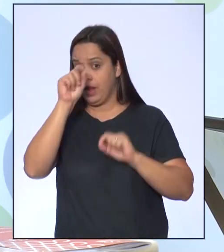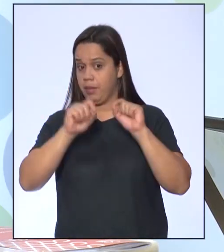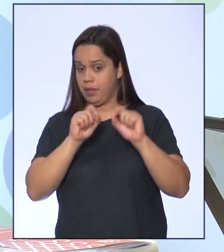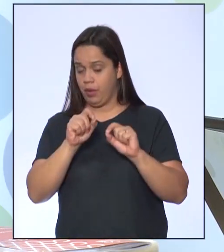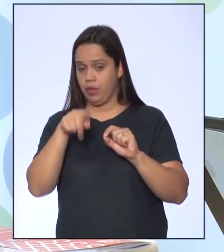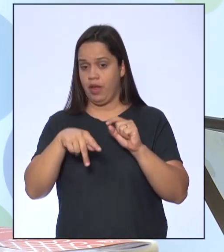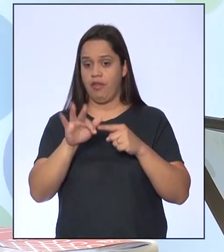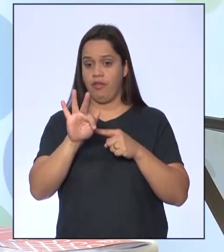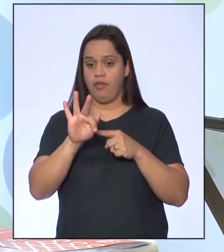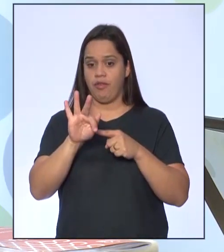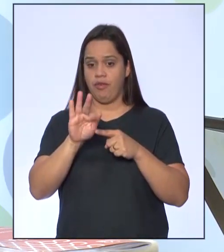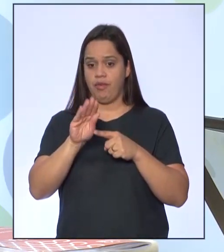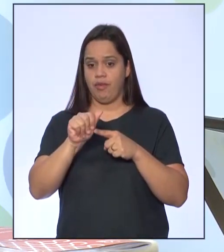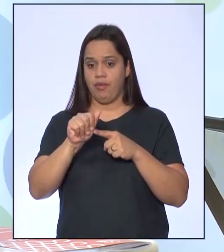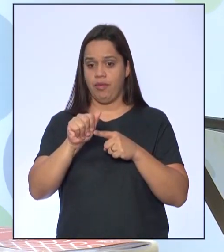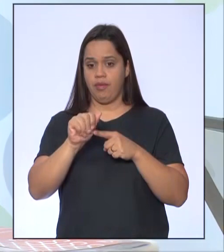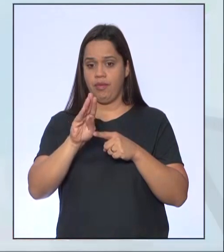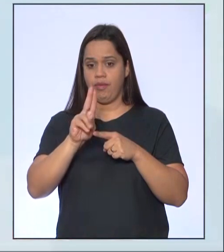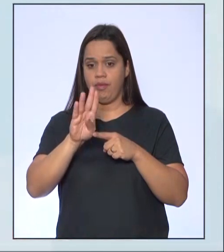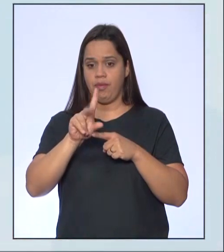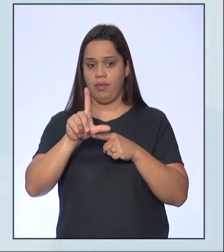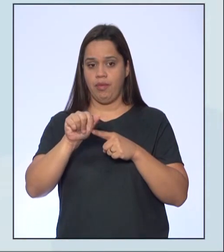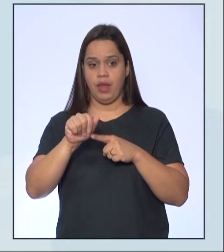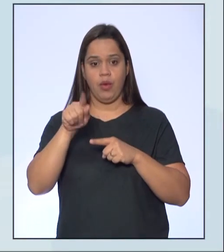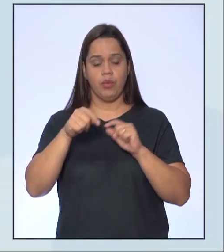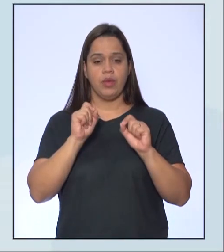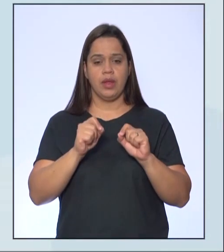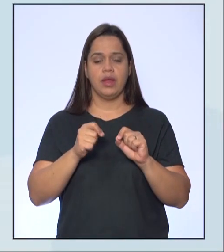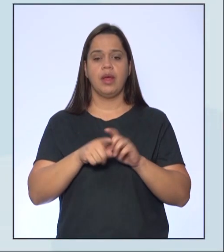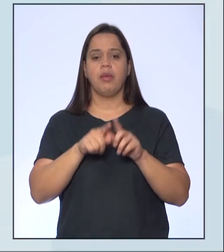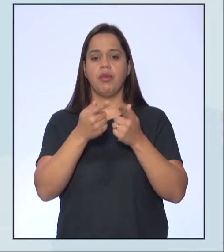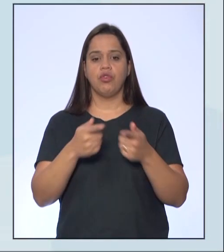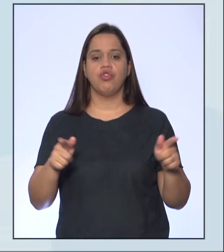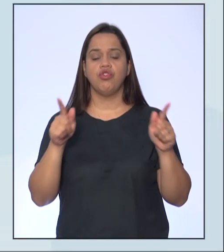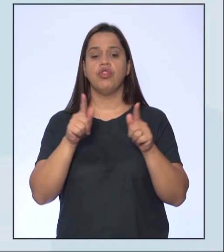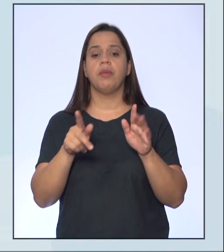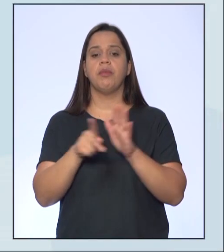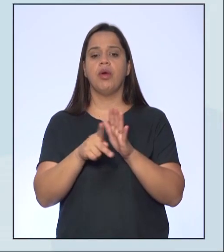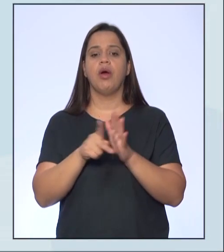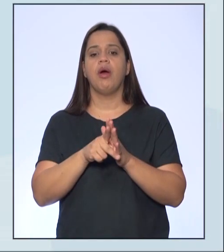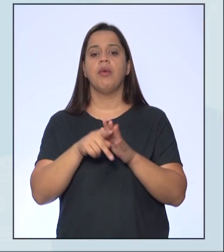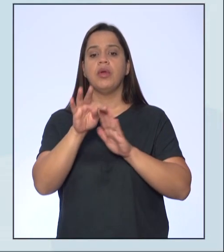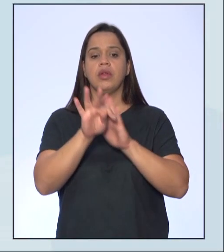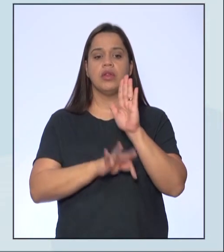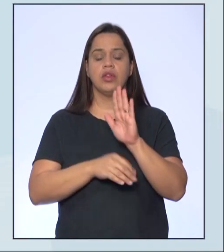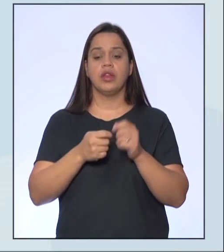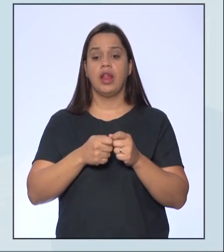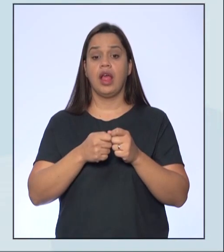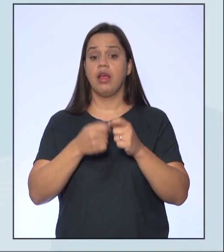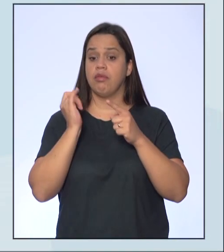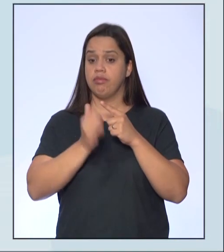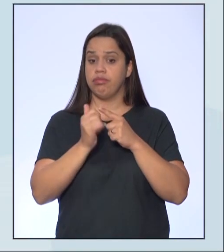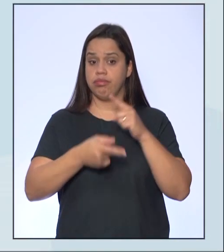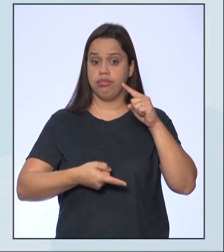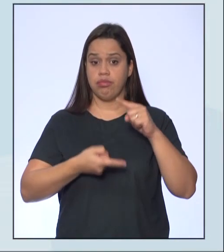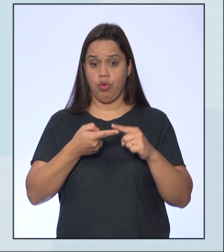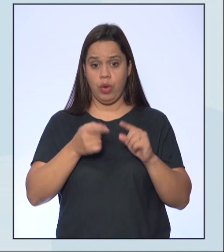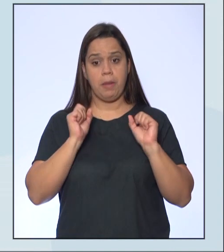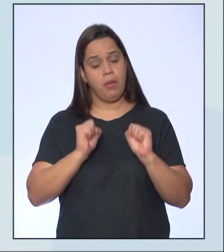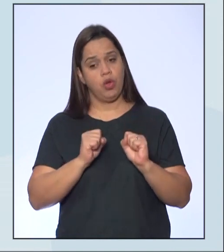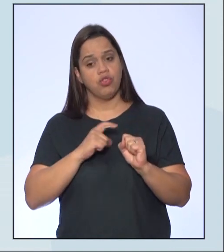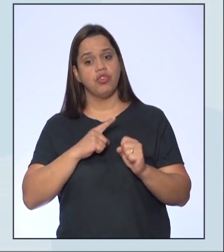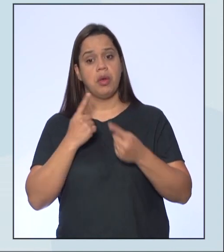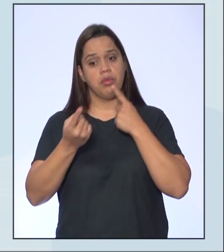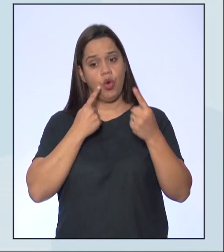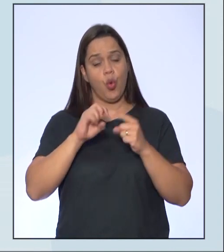de fábula. Então, a fábula é um gênero textual que apresenta uma narrativa relativamente curta, que ela pode ser em prosa